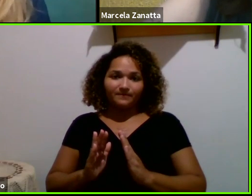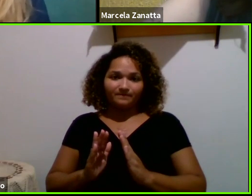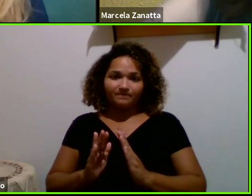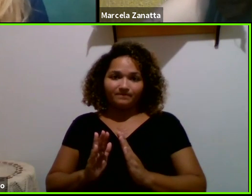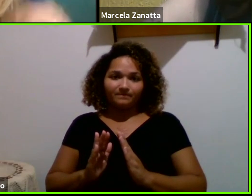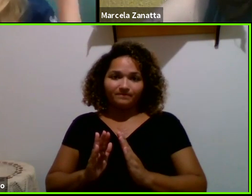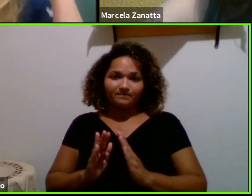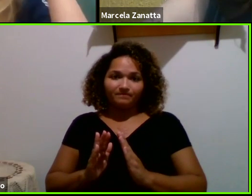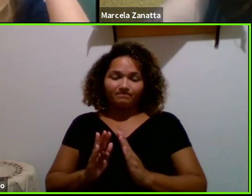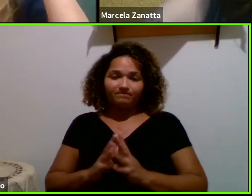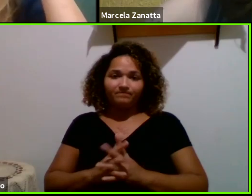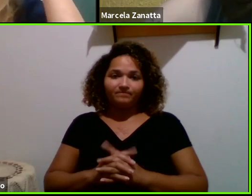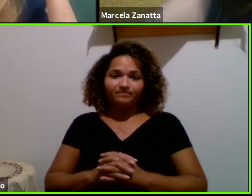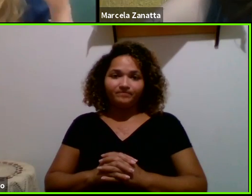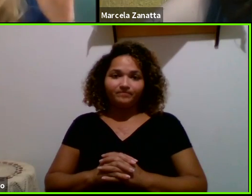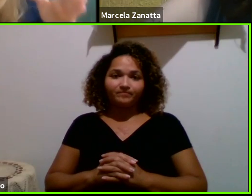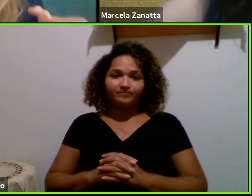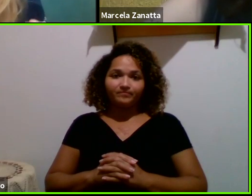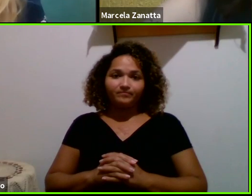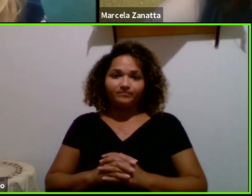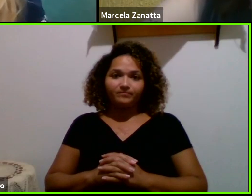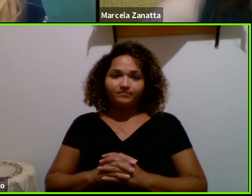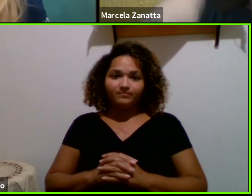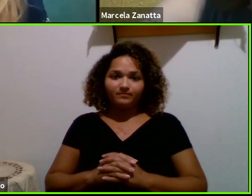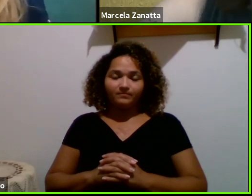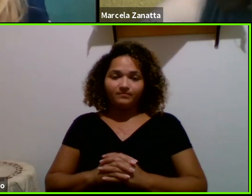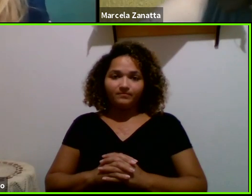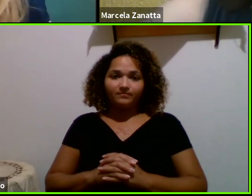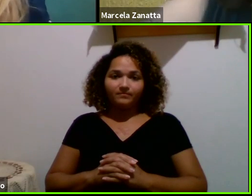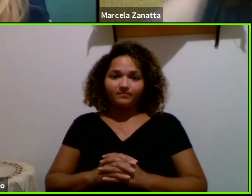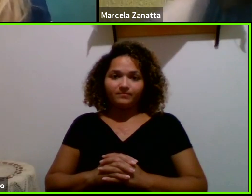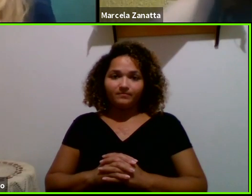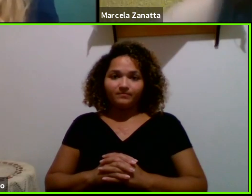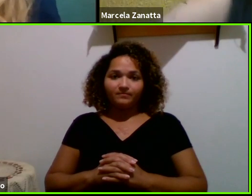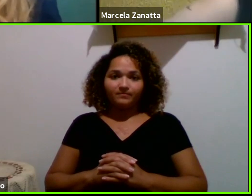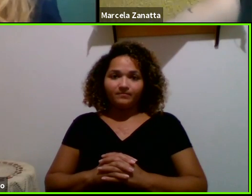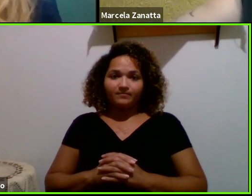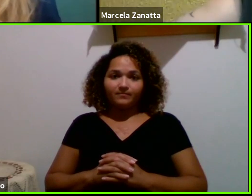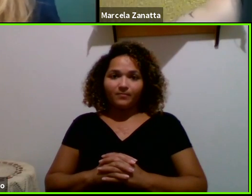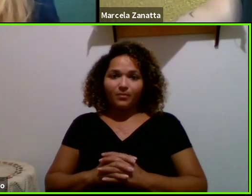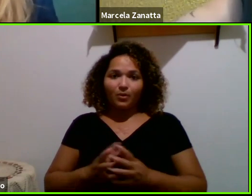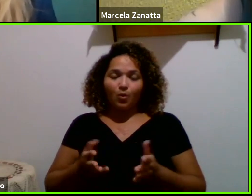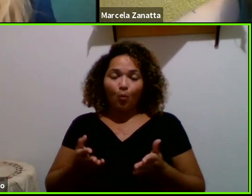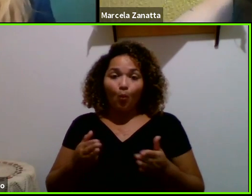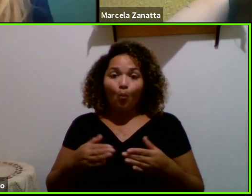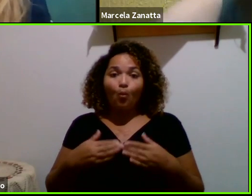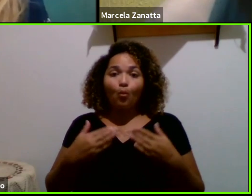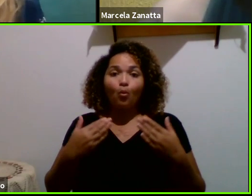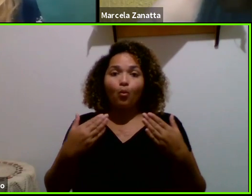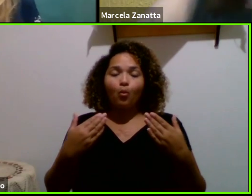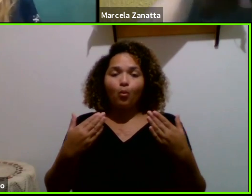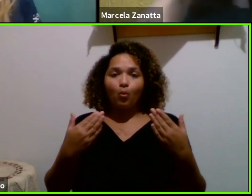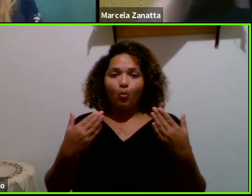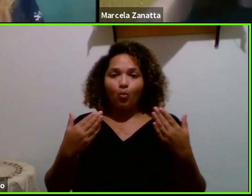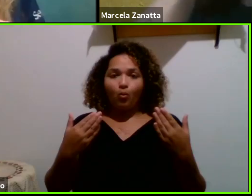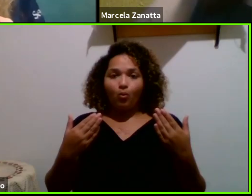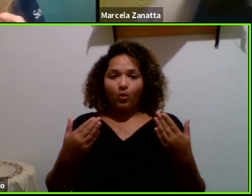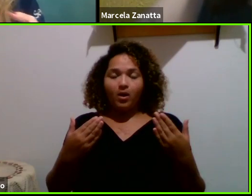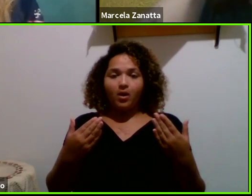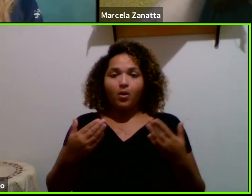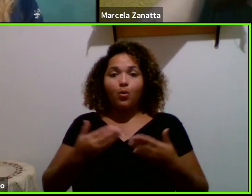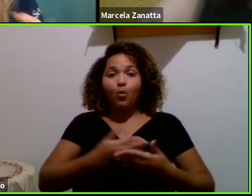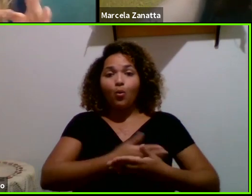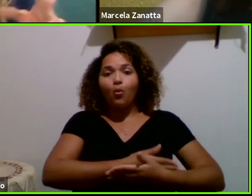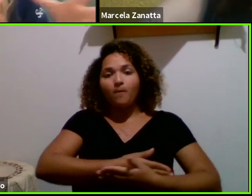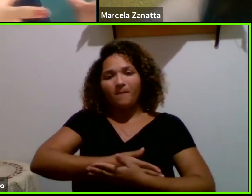máxima flexão para diminuir o diâmetro do polo cefálico e passar pelo estreito da bacia, o